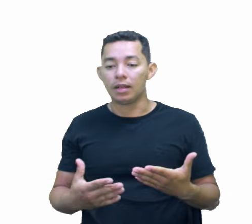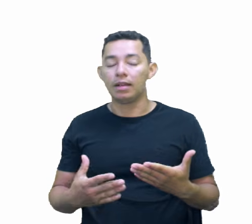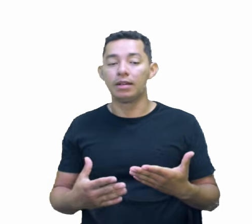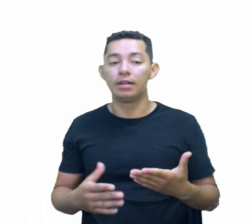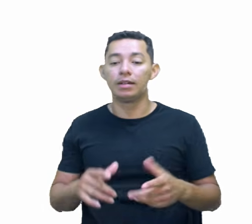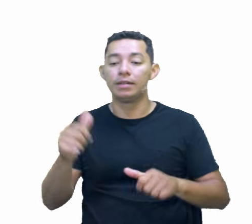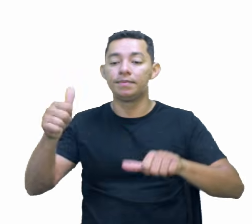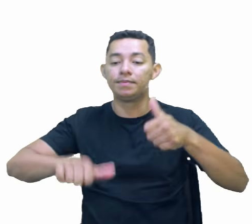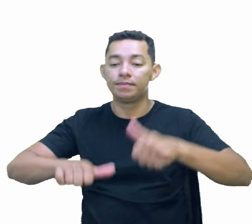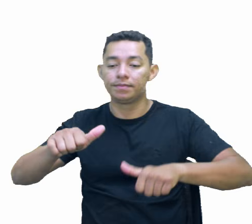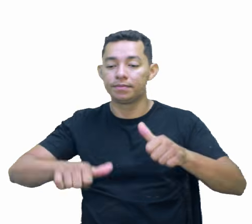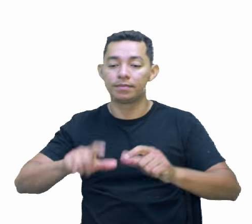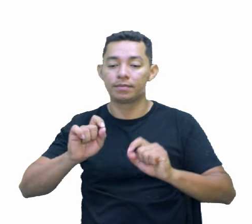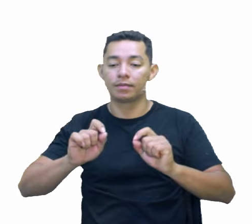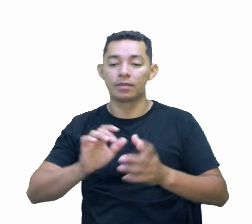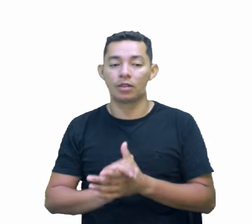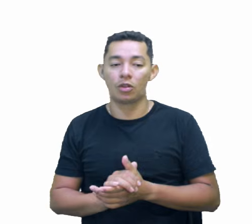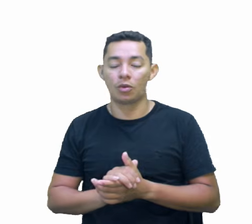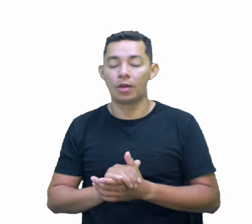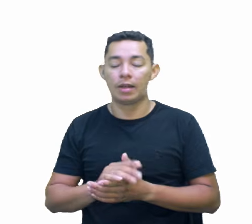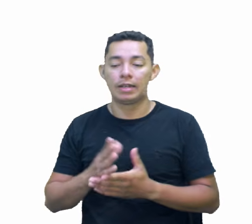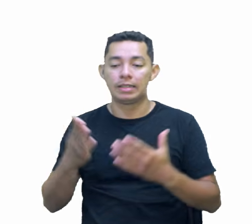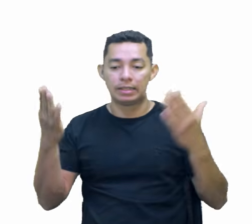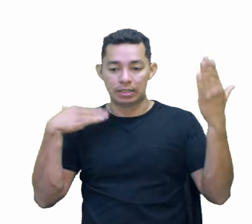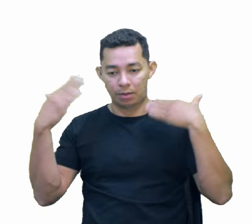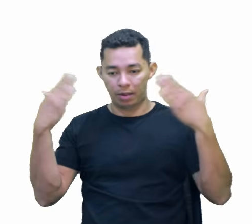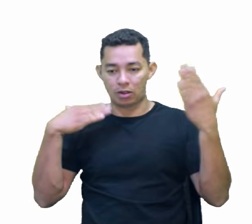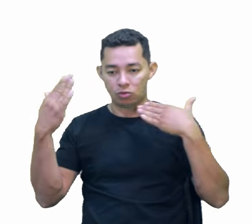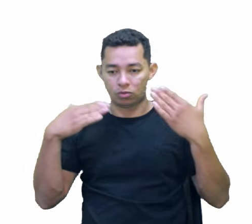ser analisados? Temperatura,